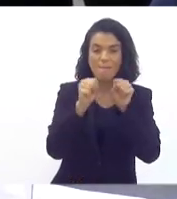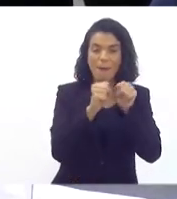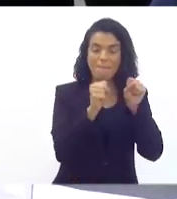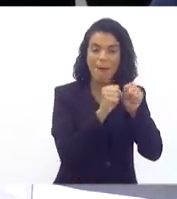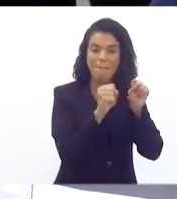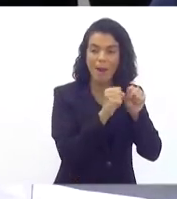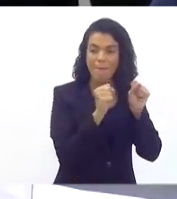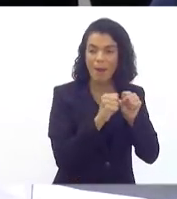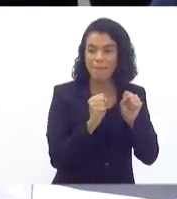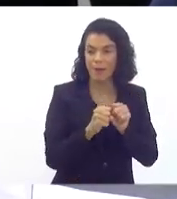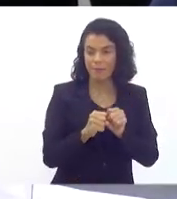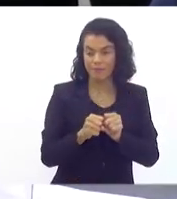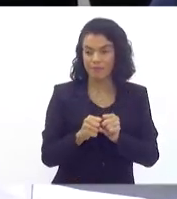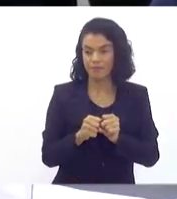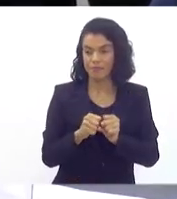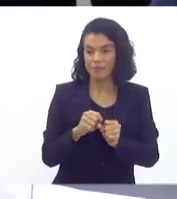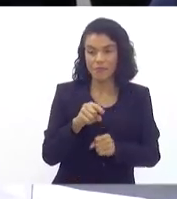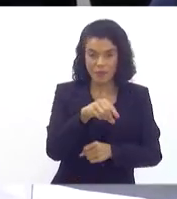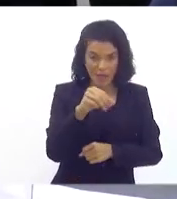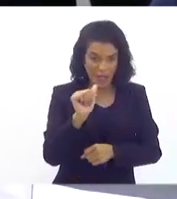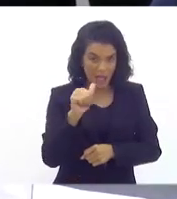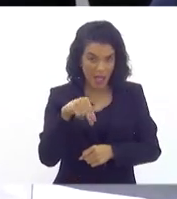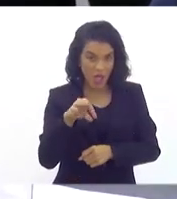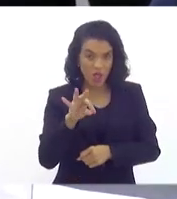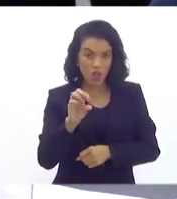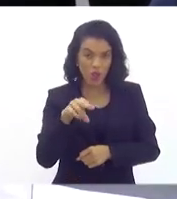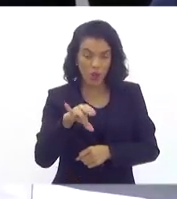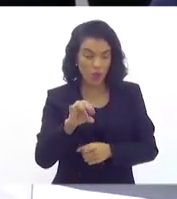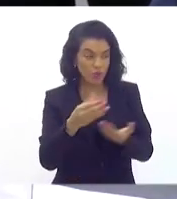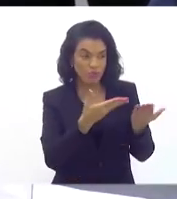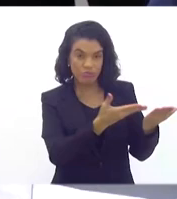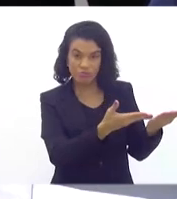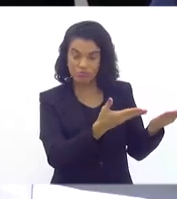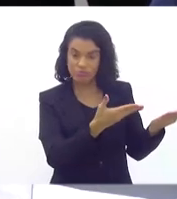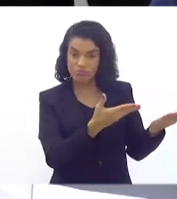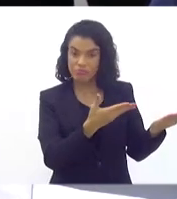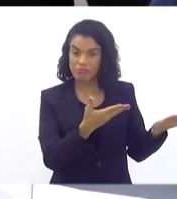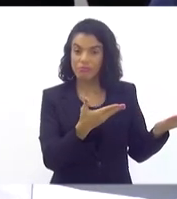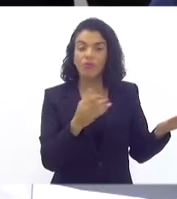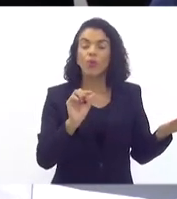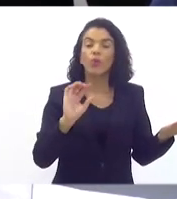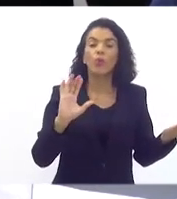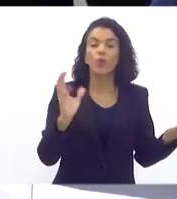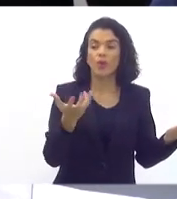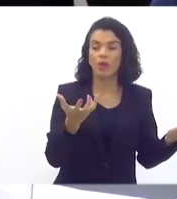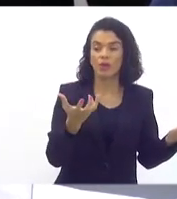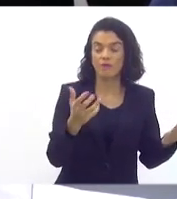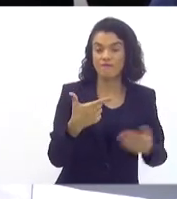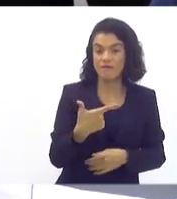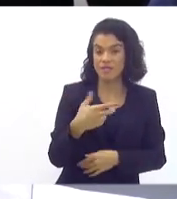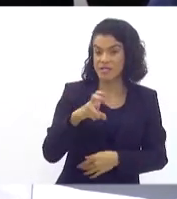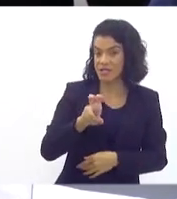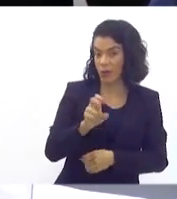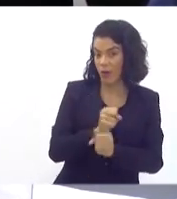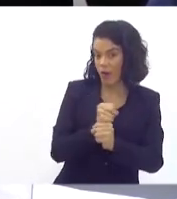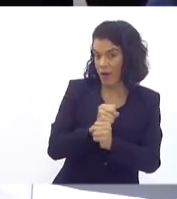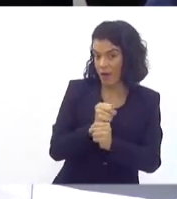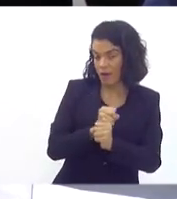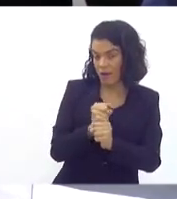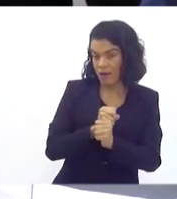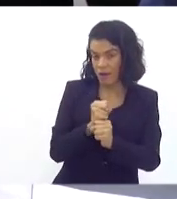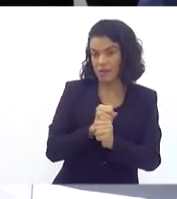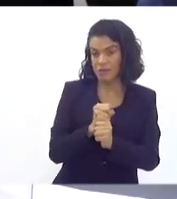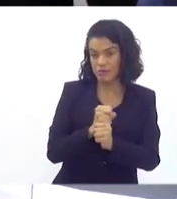essa memória do seu Antônio eu sou Antônio então o que que acontece são 25 anos à frente